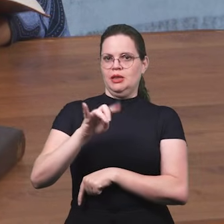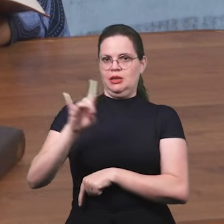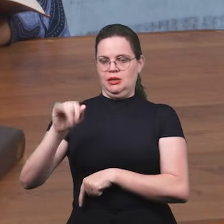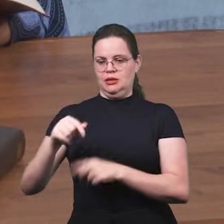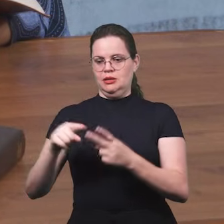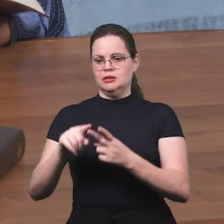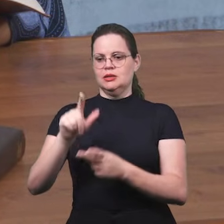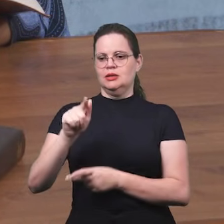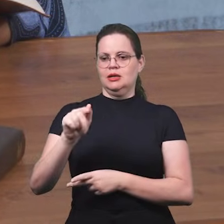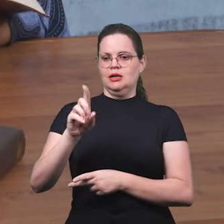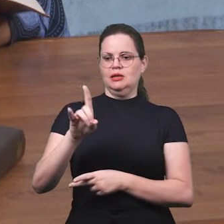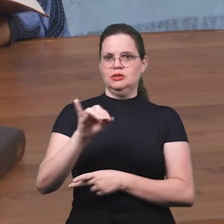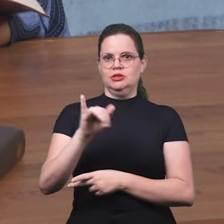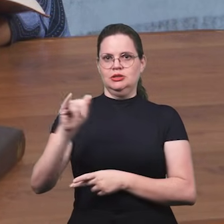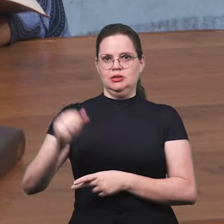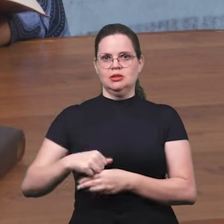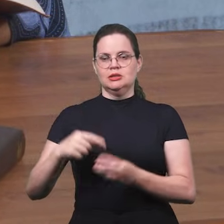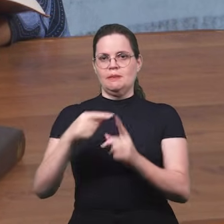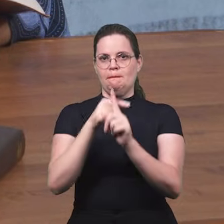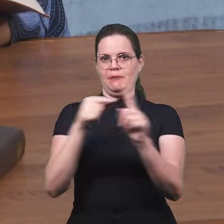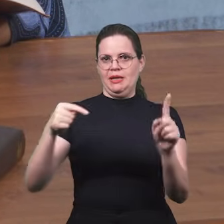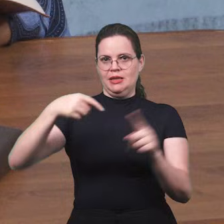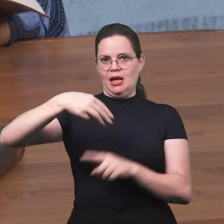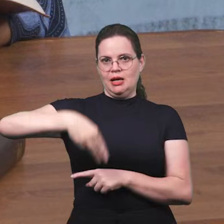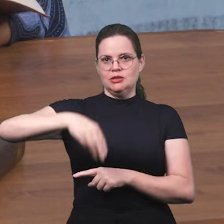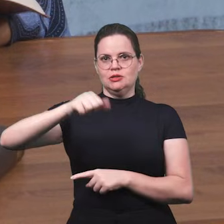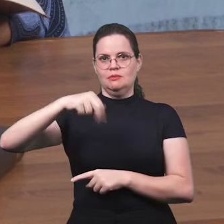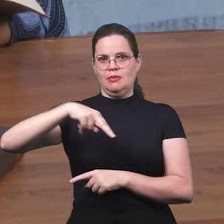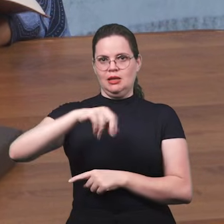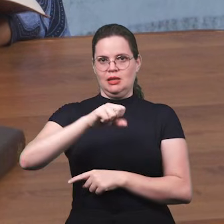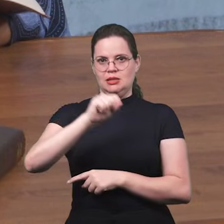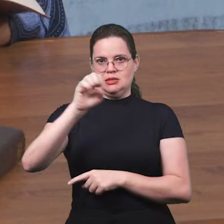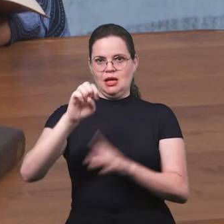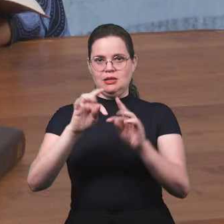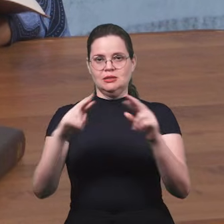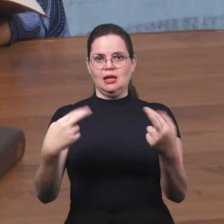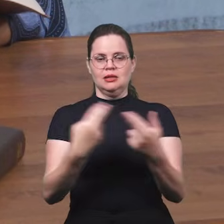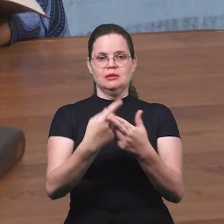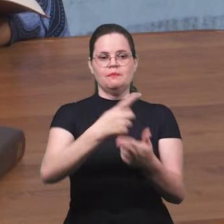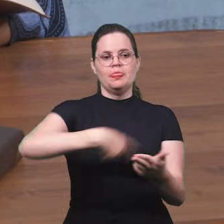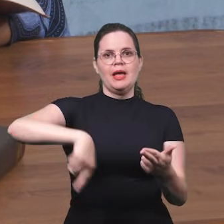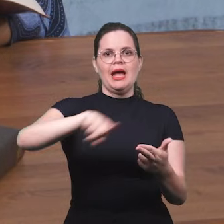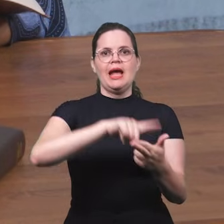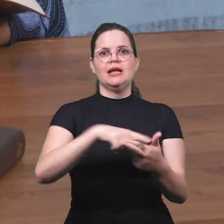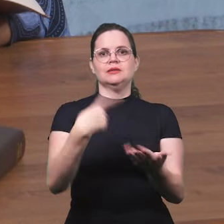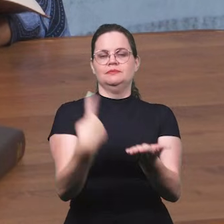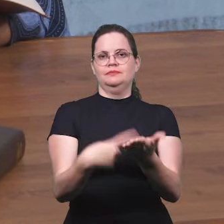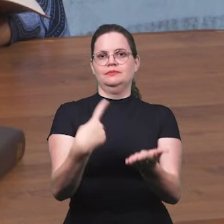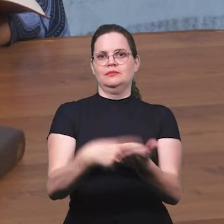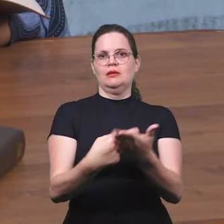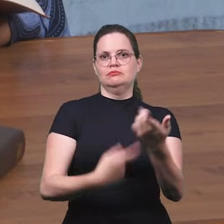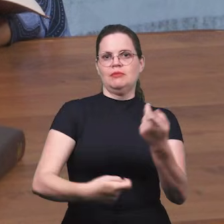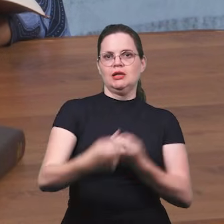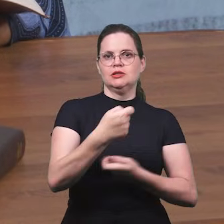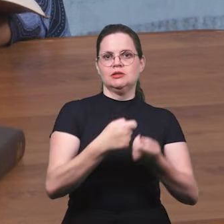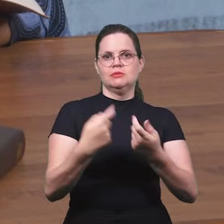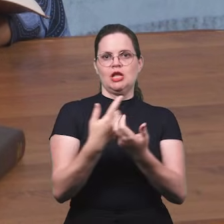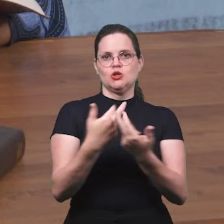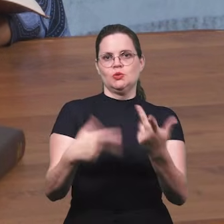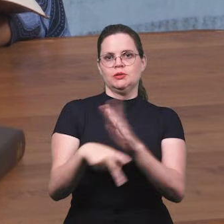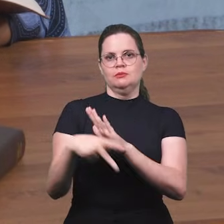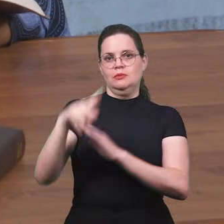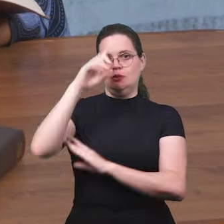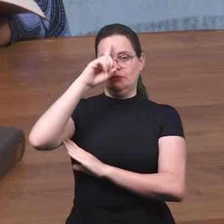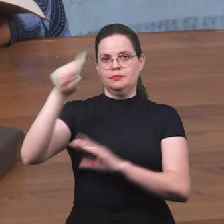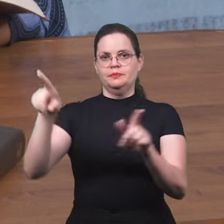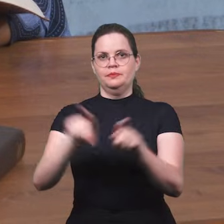e a meia tribo dos Manassitas para todos os negócios de Deus e para todos